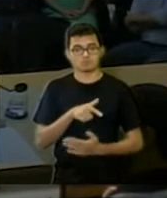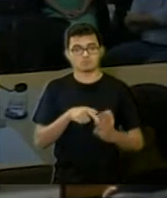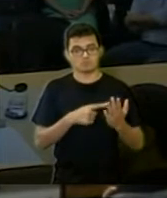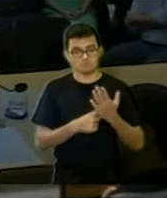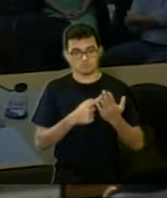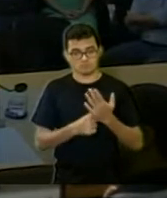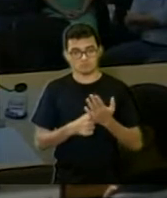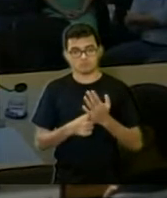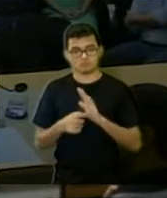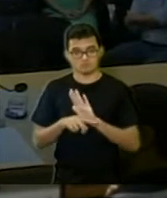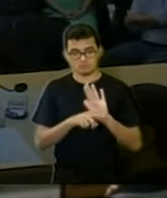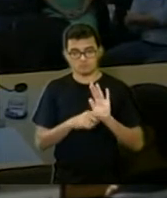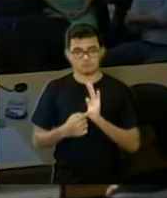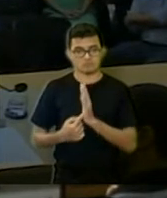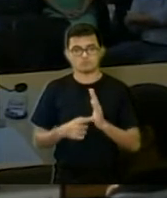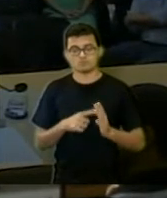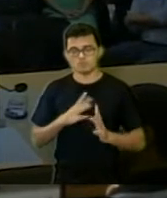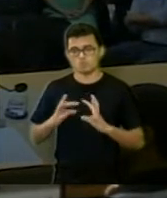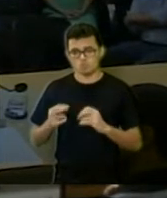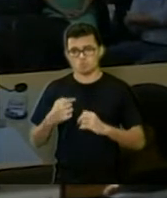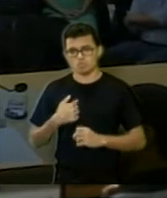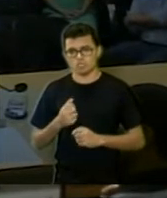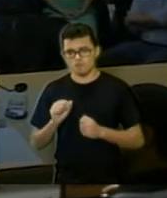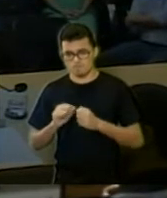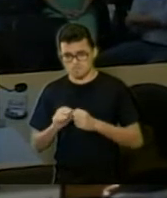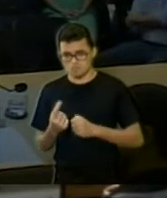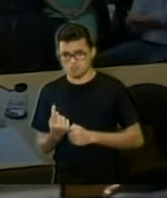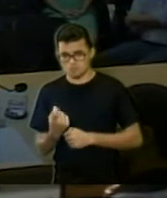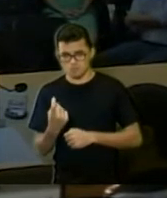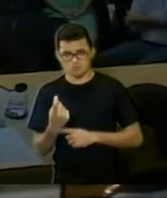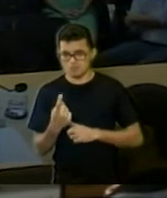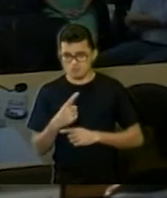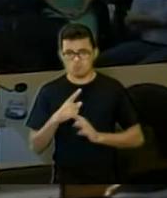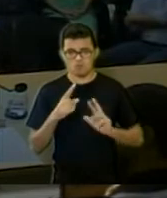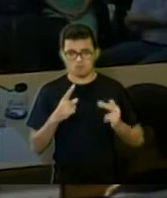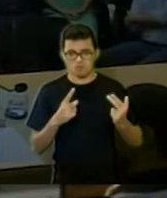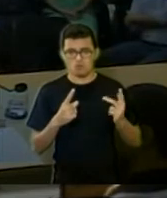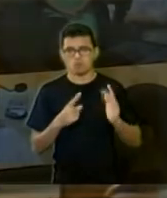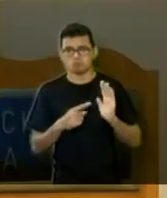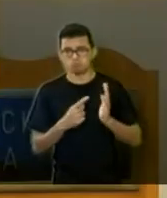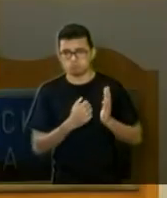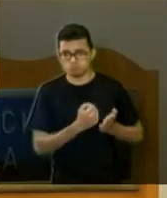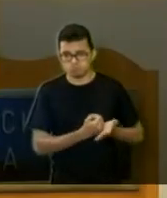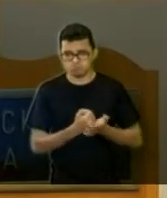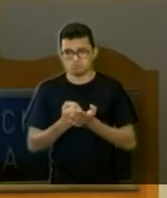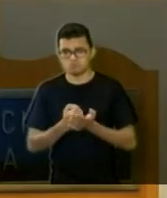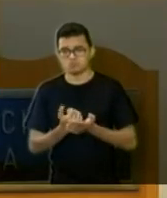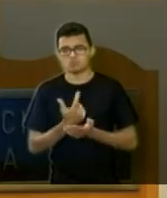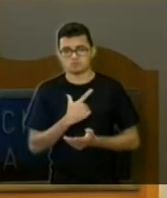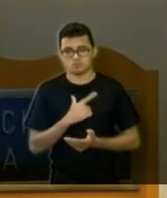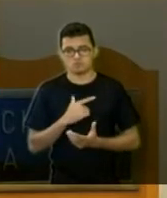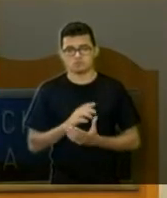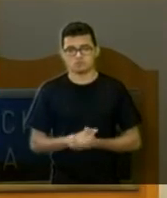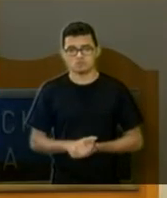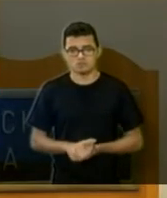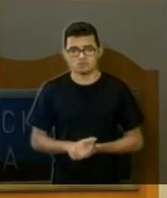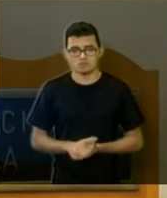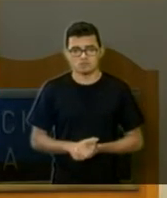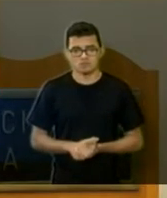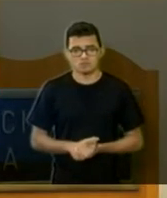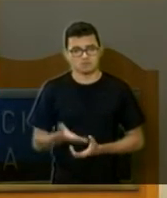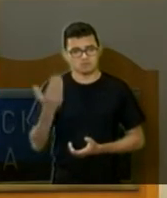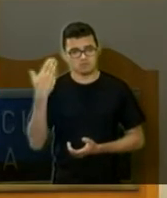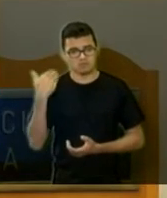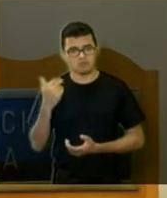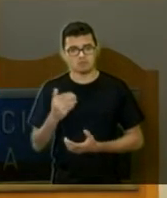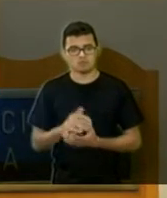Os esteios, tudo que a gente ia fazer, eles estavam ali apoiando. Na época, nós tínhamos